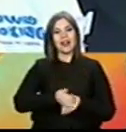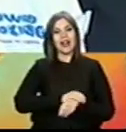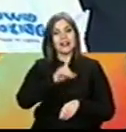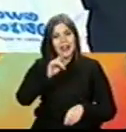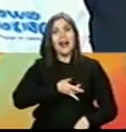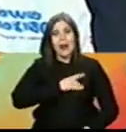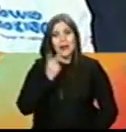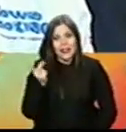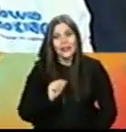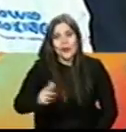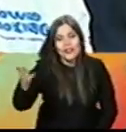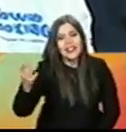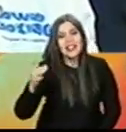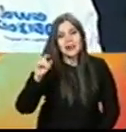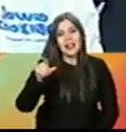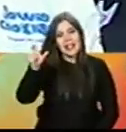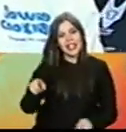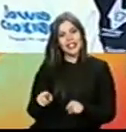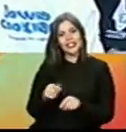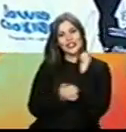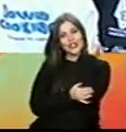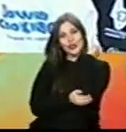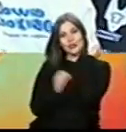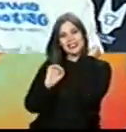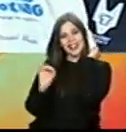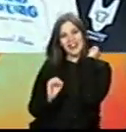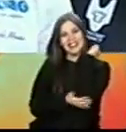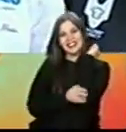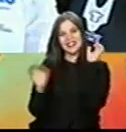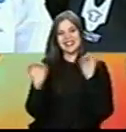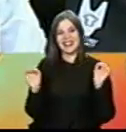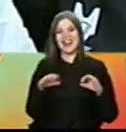amor da tua vida! E ele não fica com ciúmes?